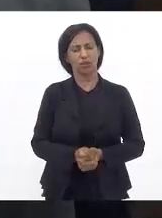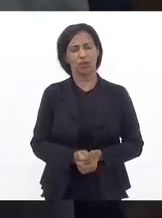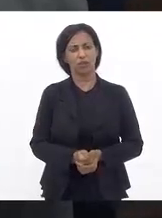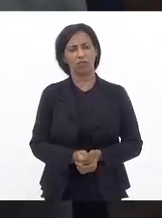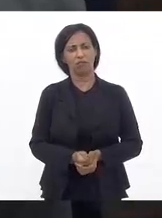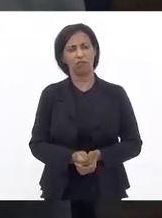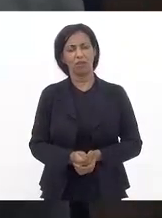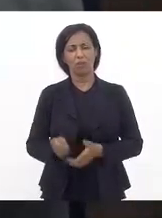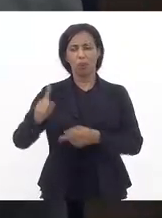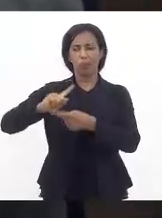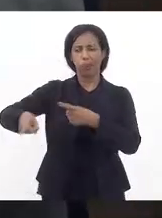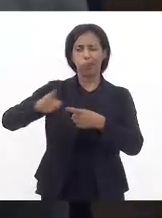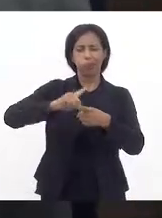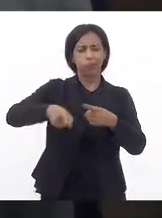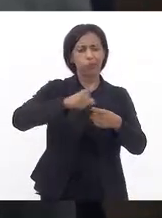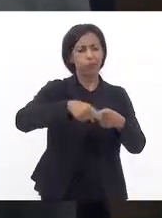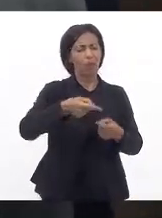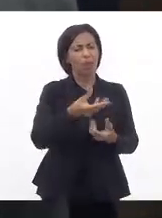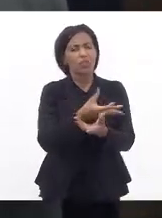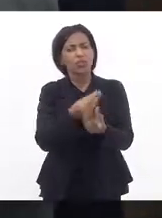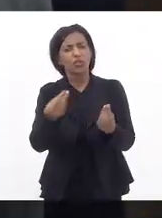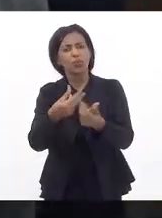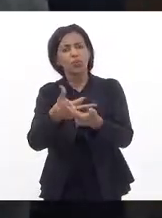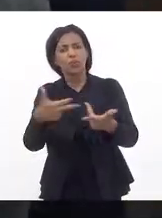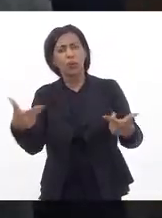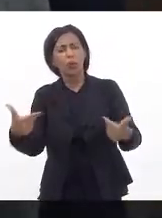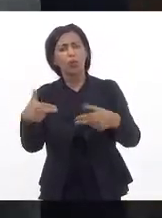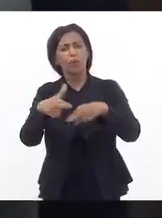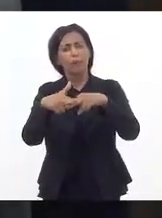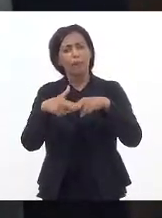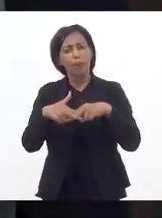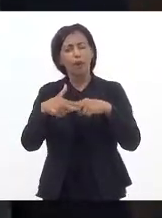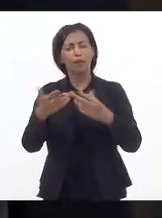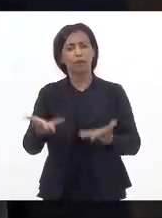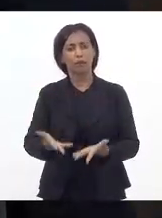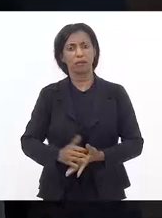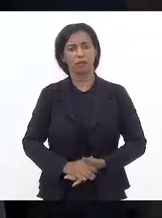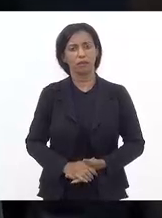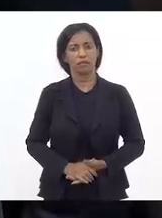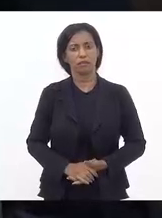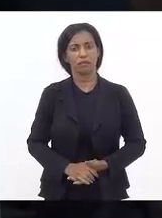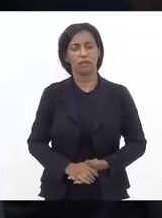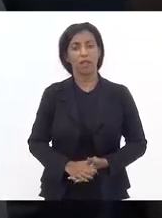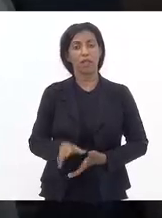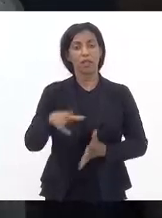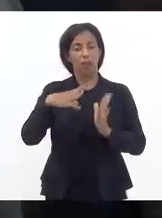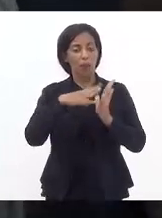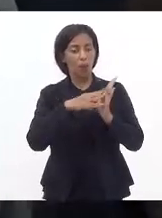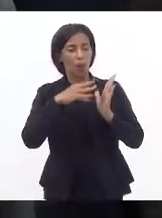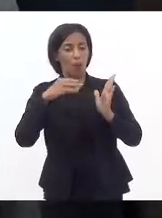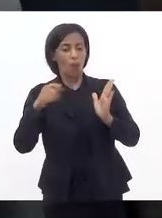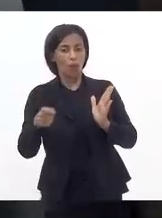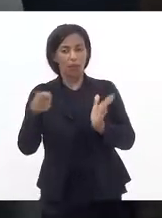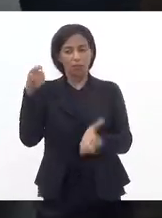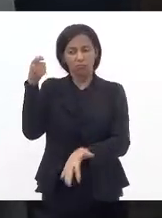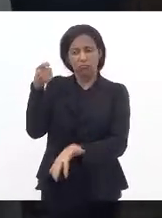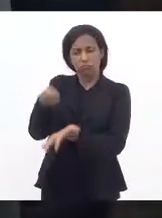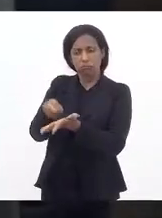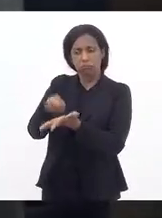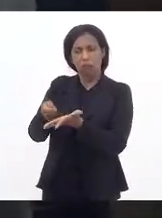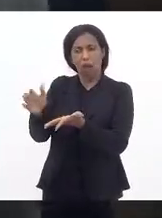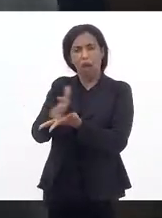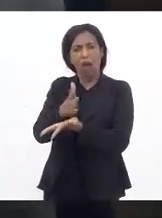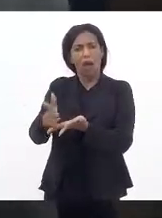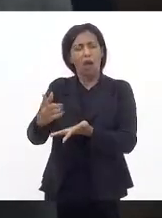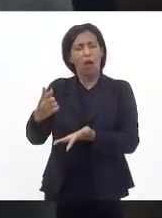de várias coisas por conta é desse modelo de tá thoreau de